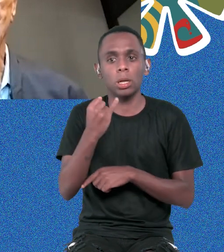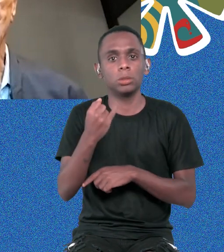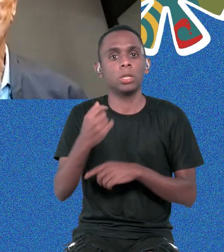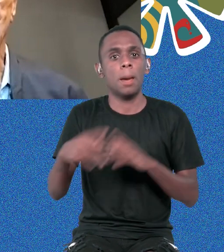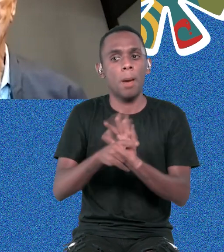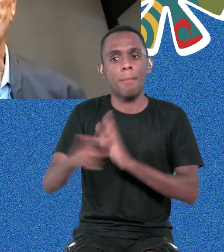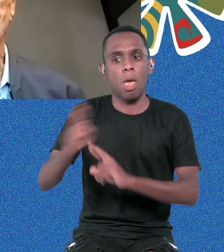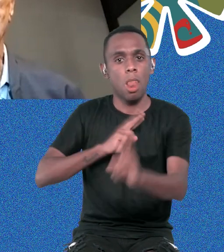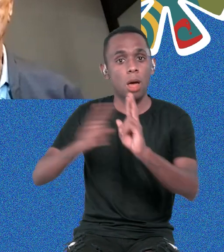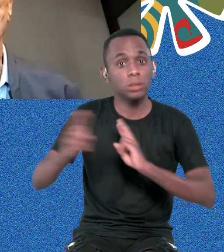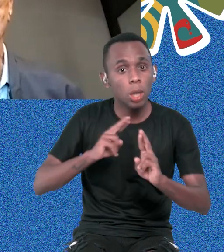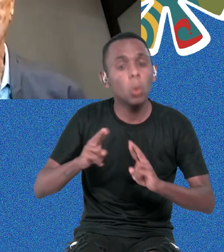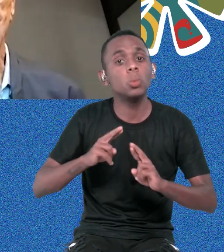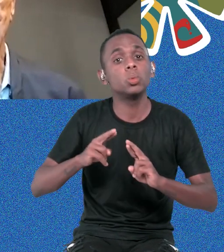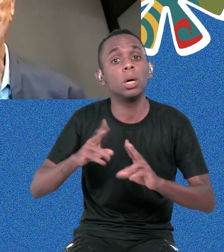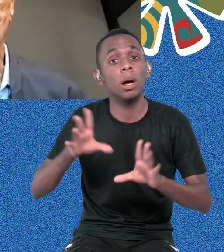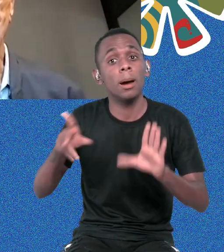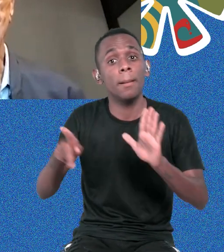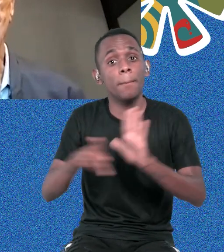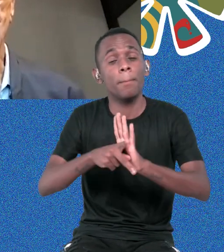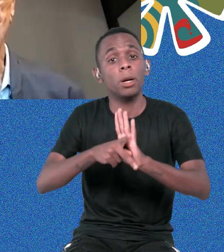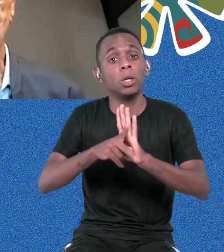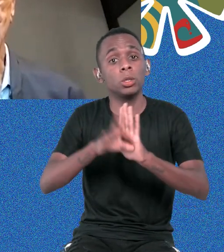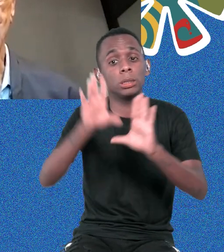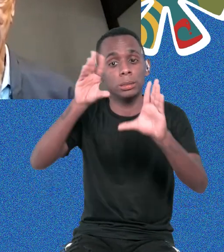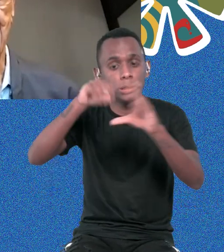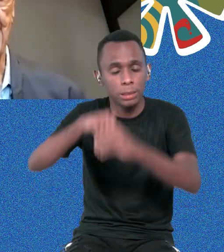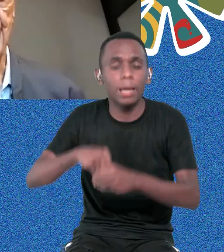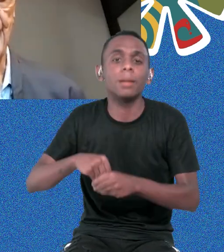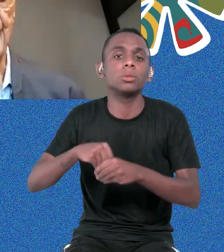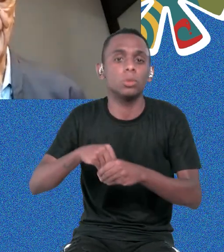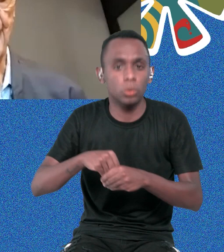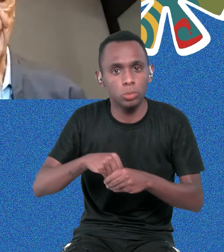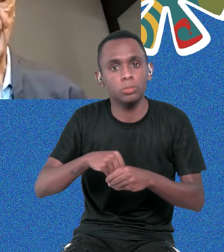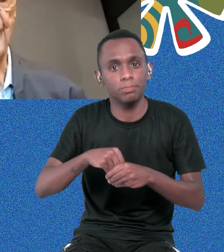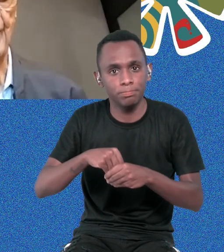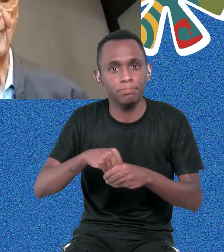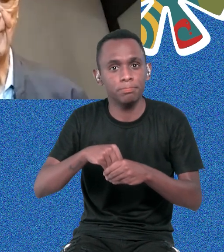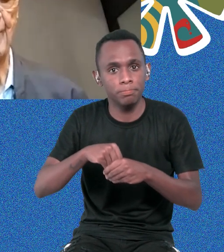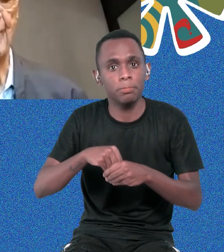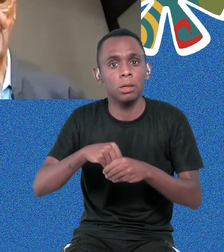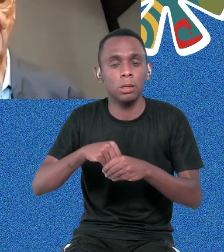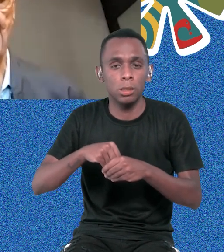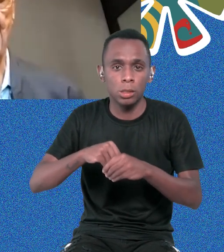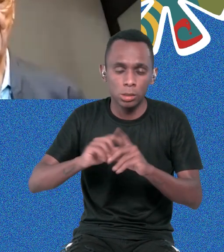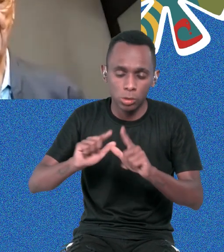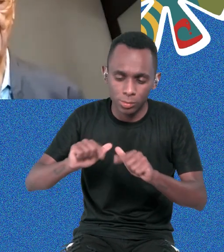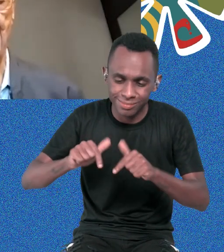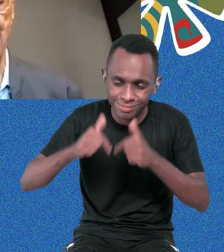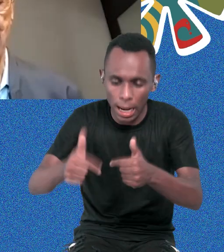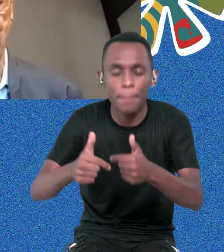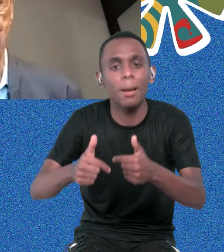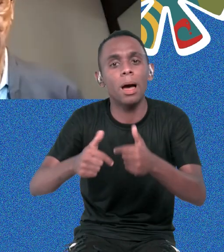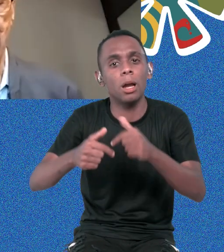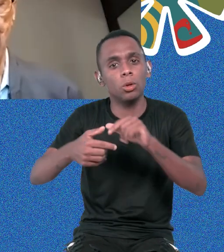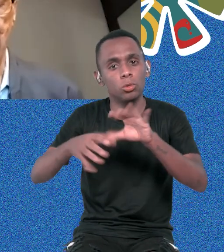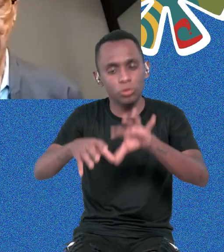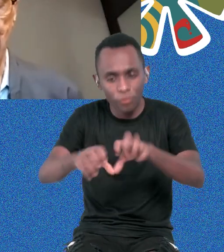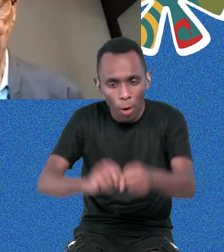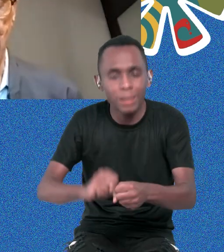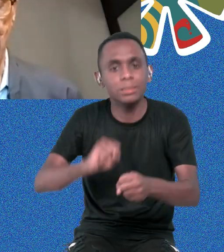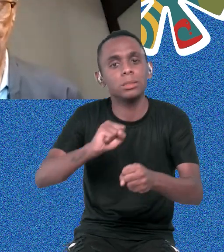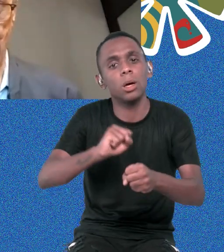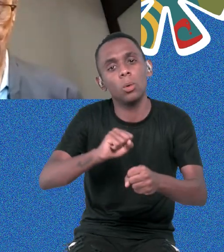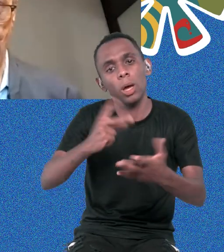importante, transversal, dentro da tradicional ação formadora,